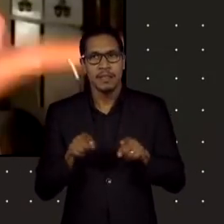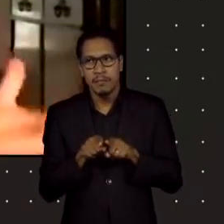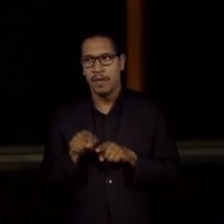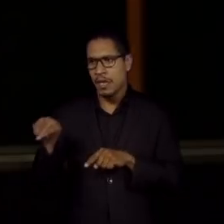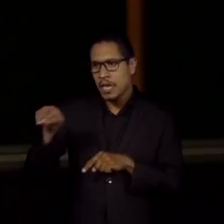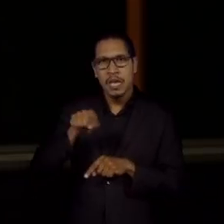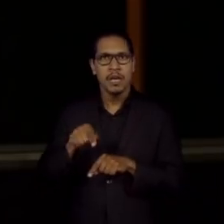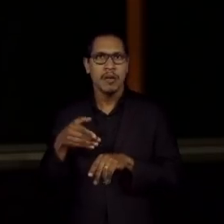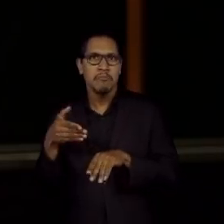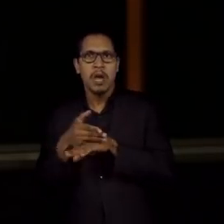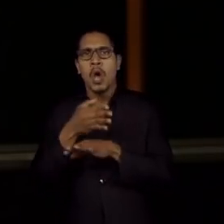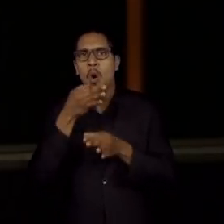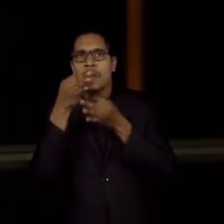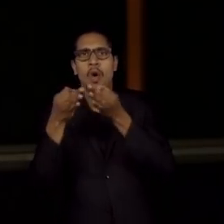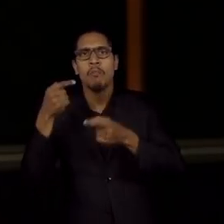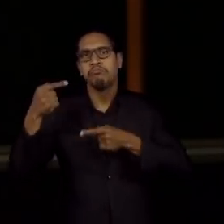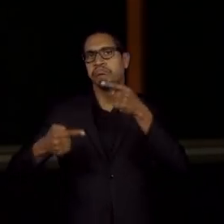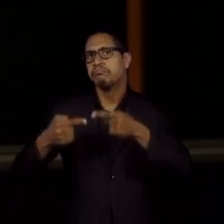partidária, que nós tivéssemos um